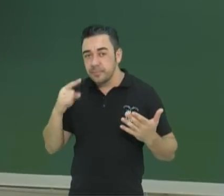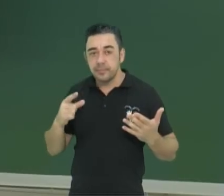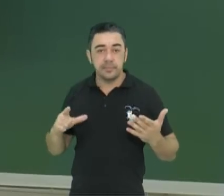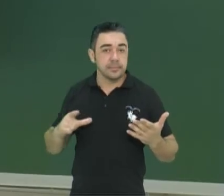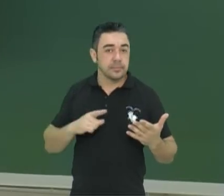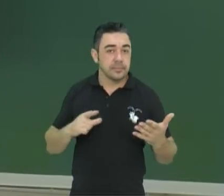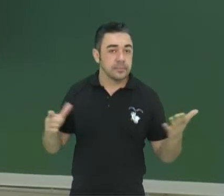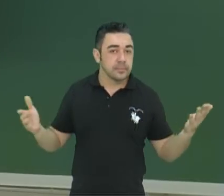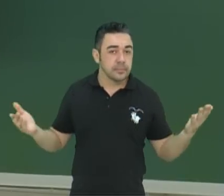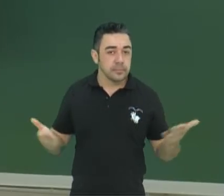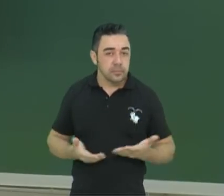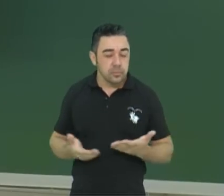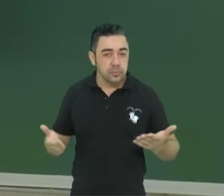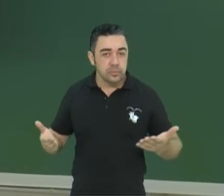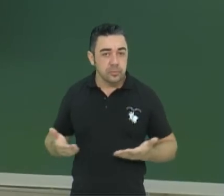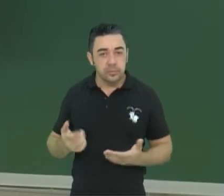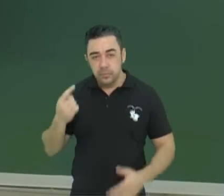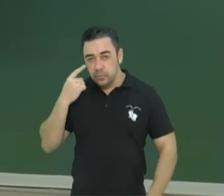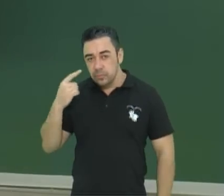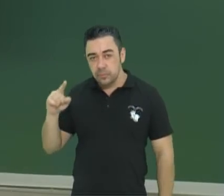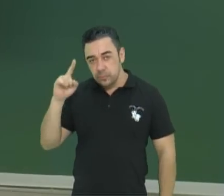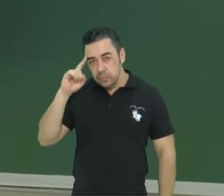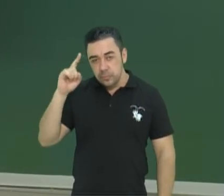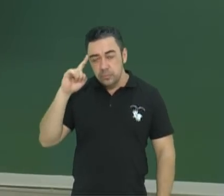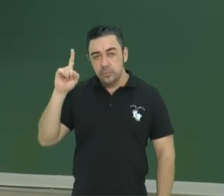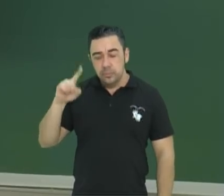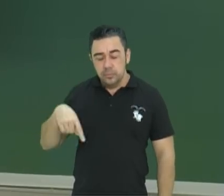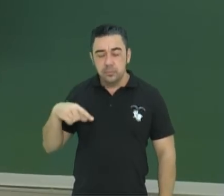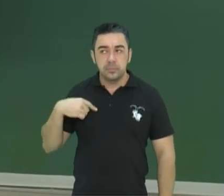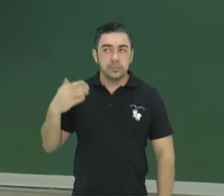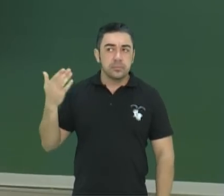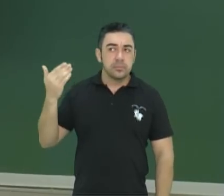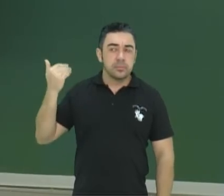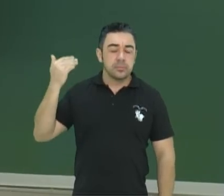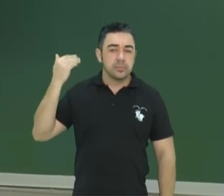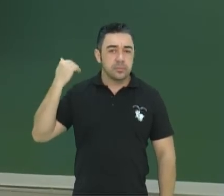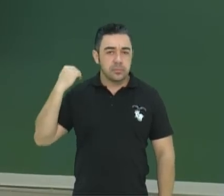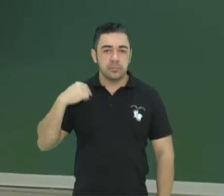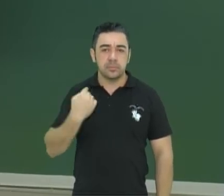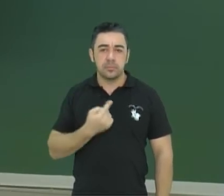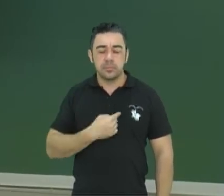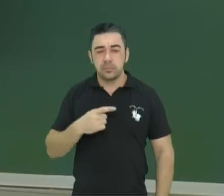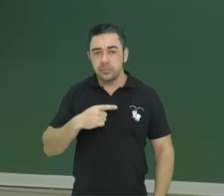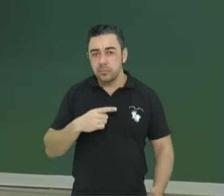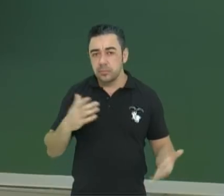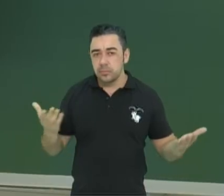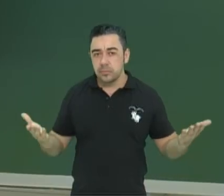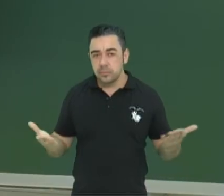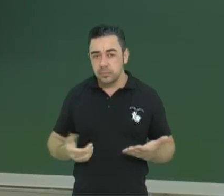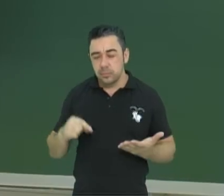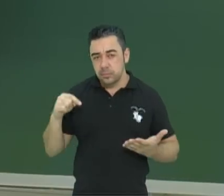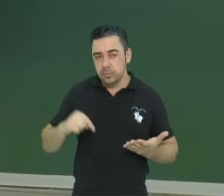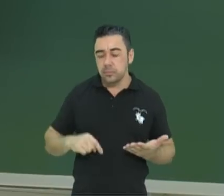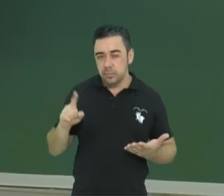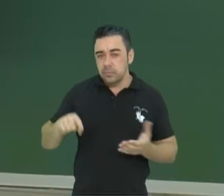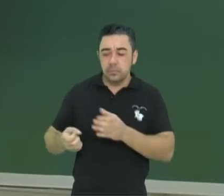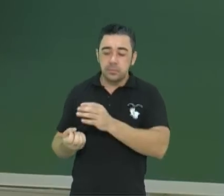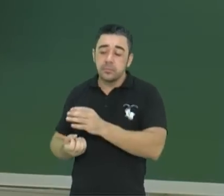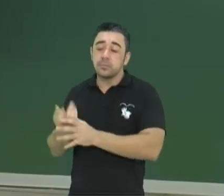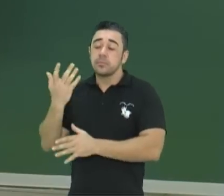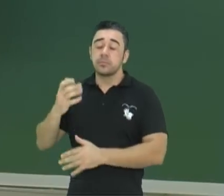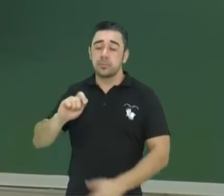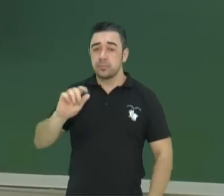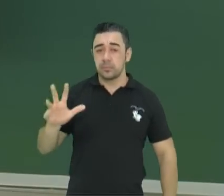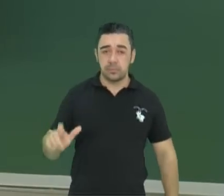hoje no nosso dia a dia que faz parte dessa herança cultural dos povos africanos. Então, a gente pode pensar nessa